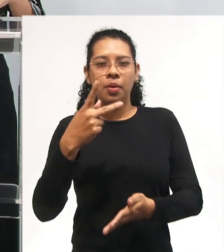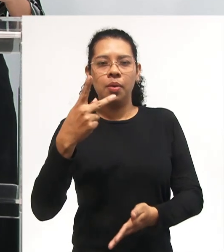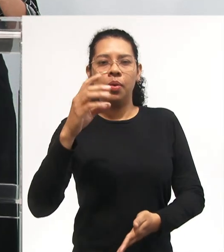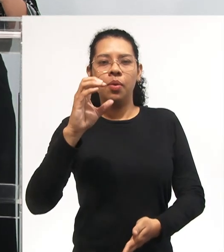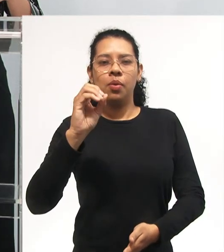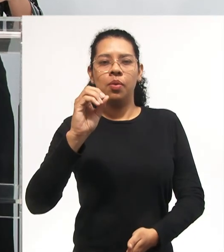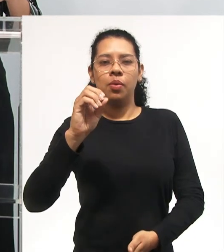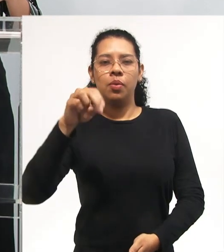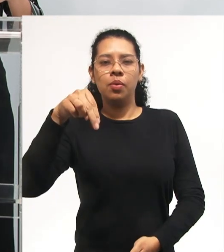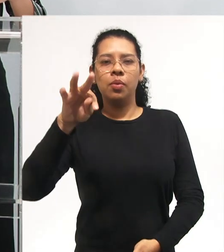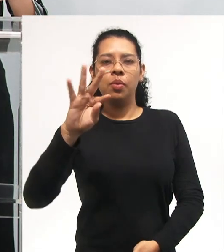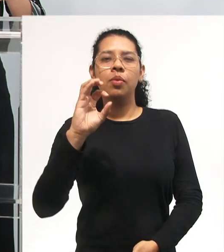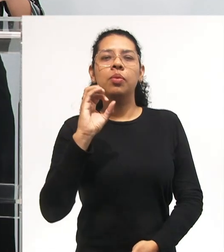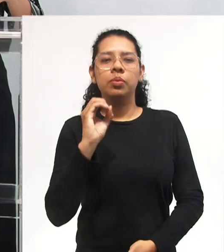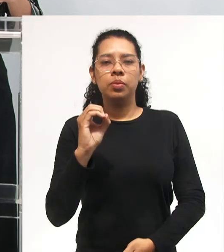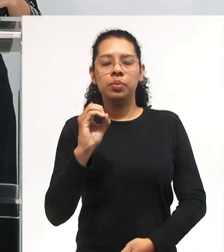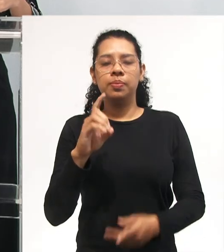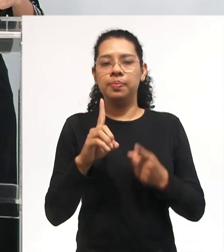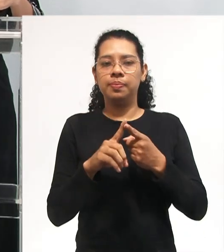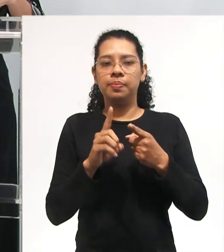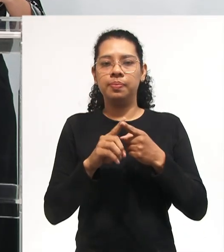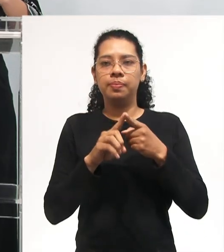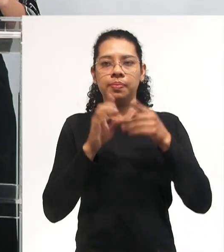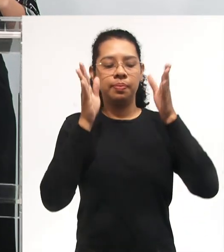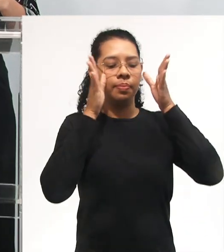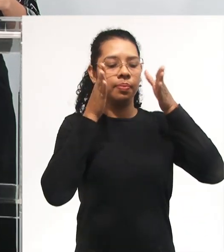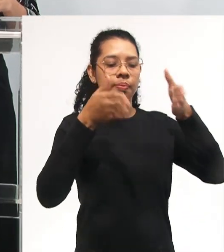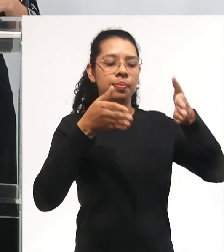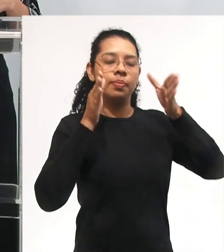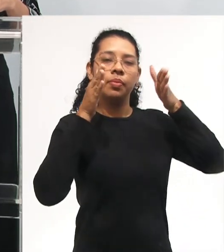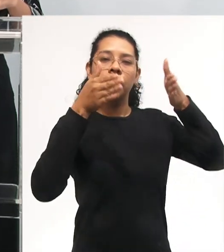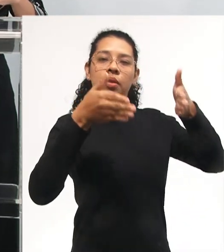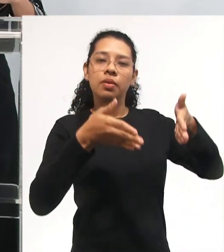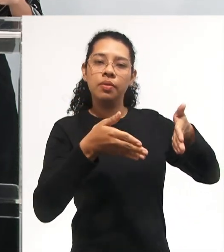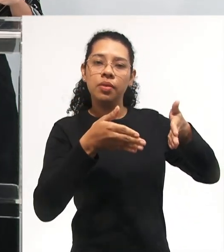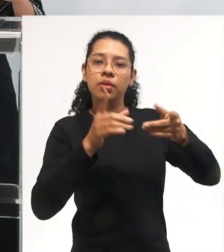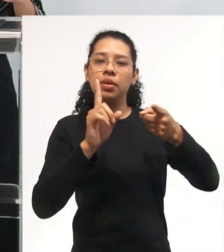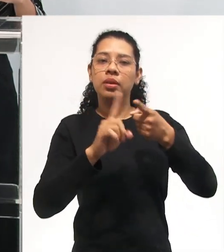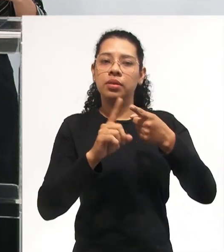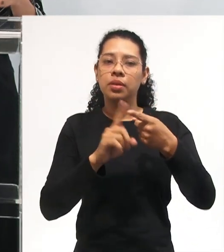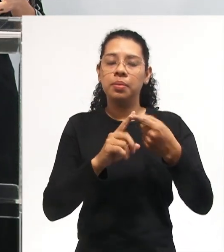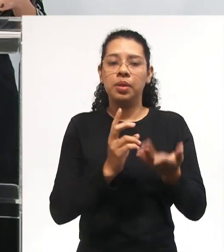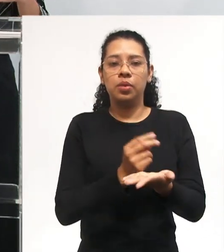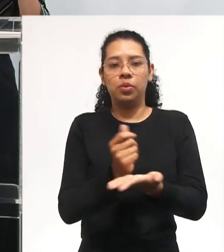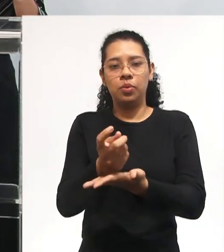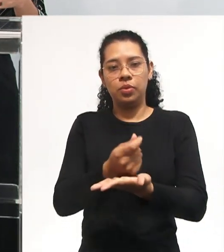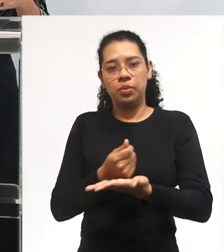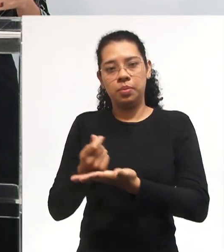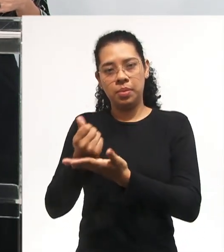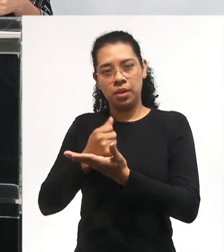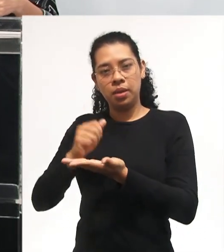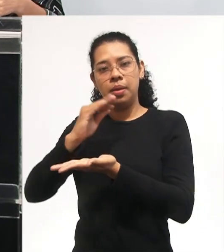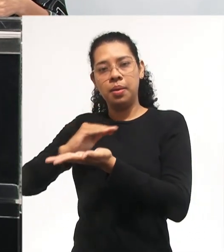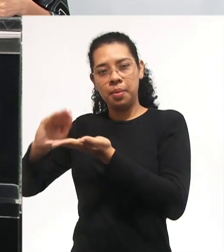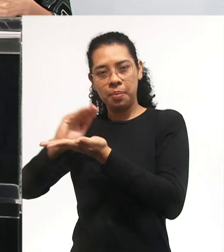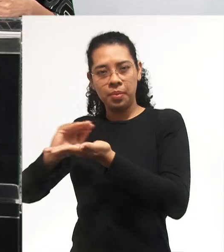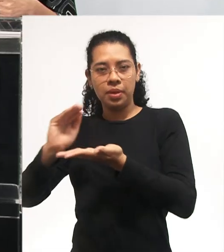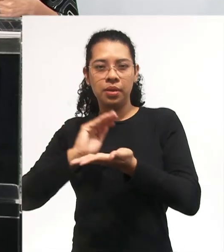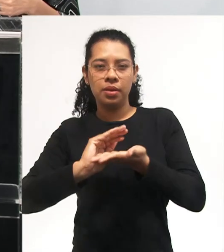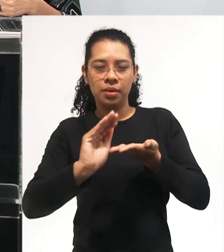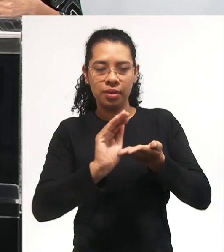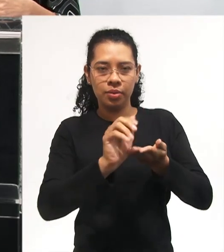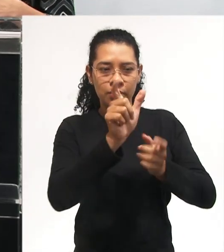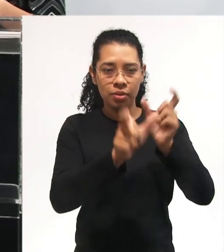focar nos quantitativos, nos pagamentos, nesses elementos bem básicos.